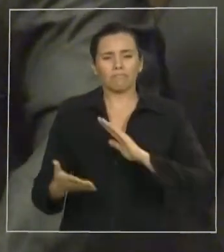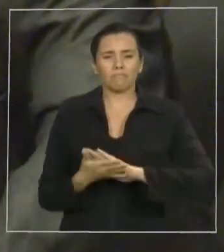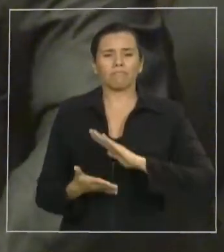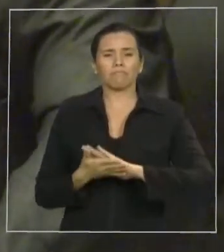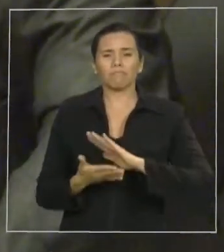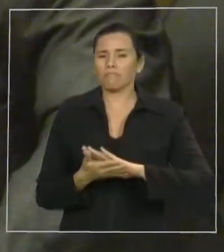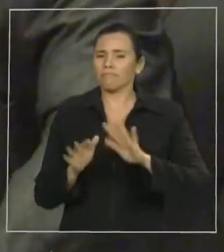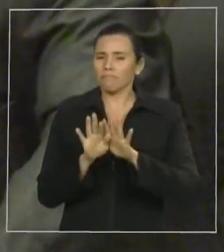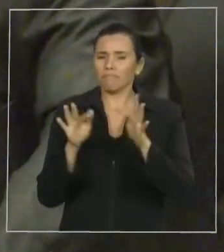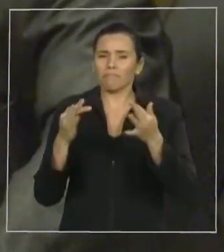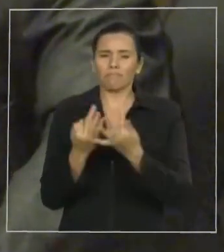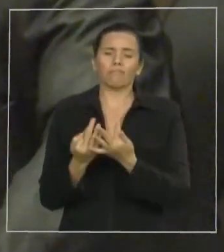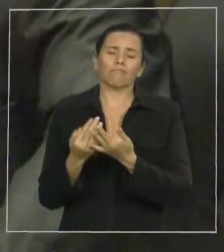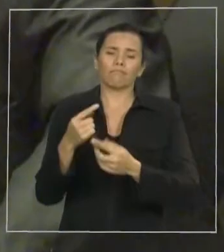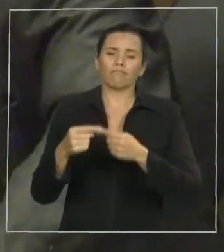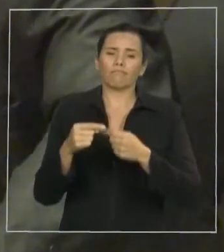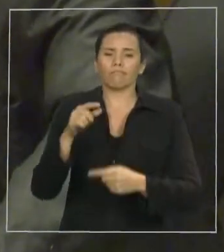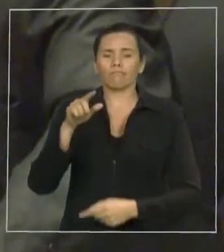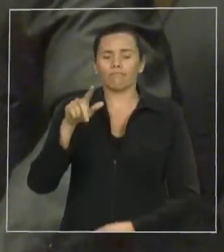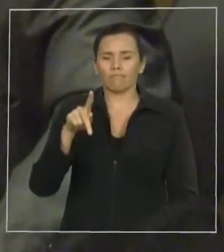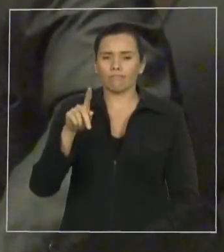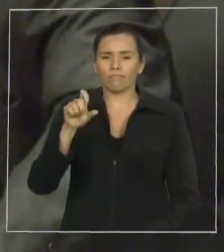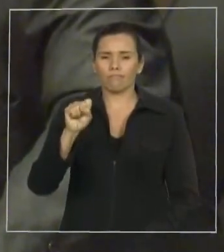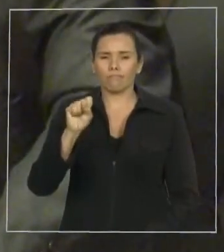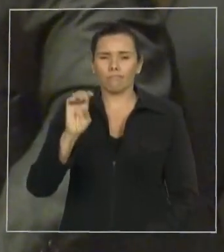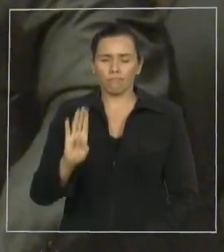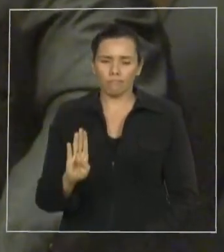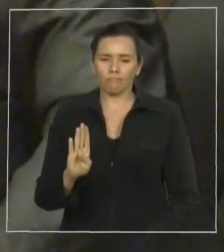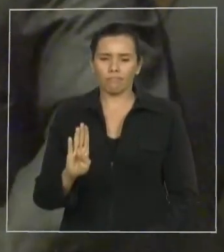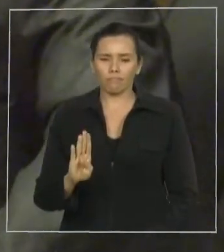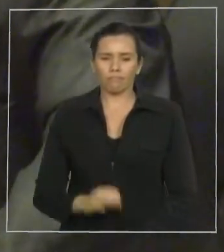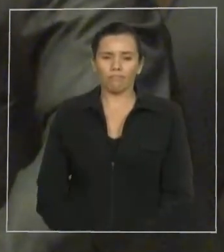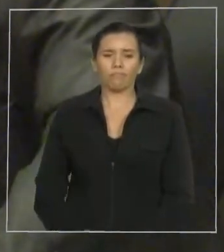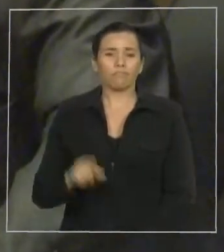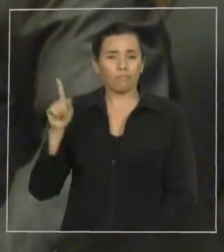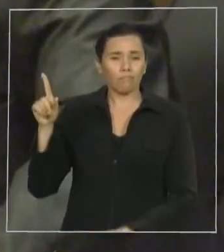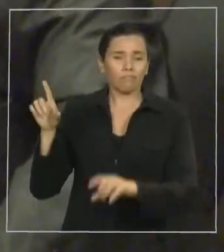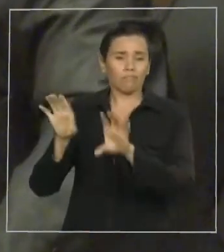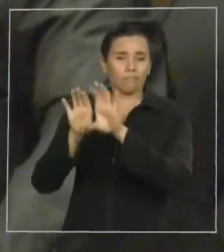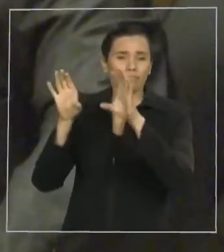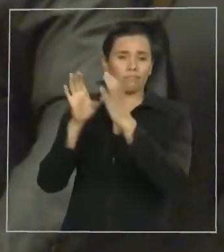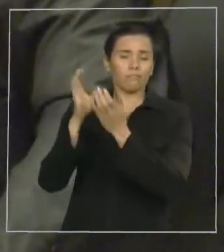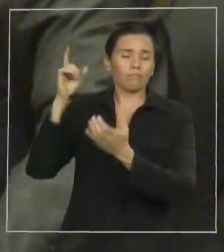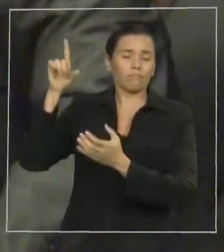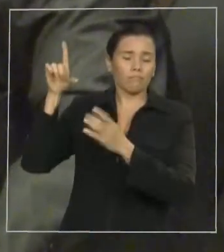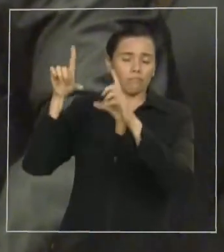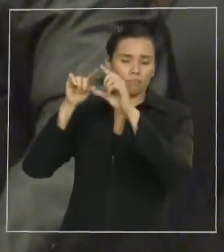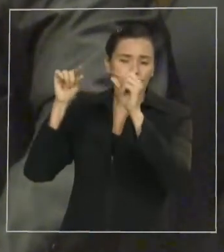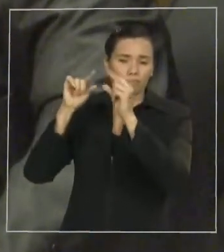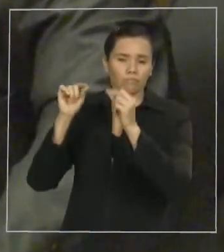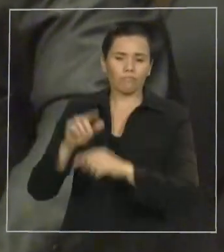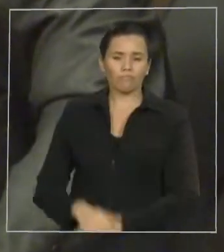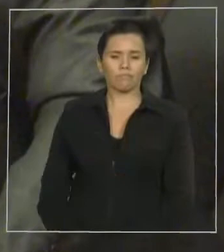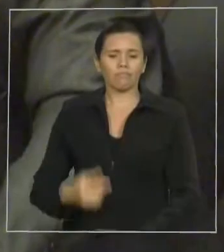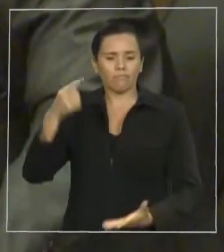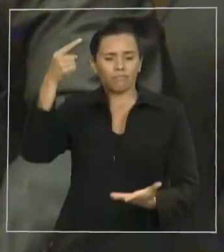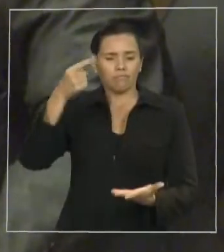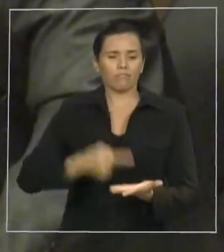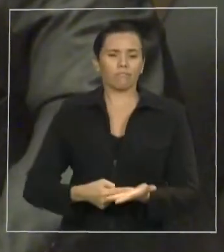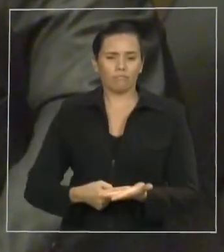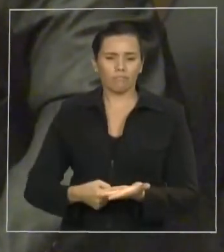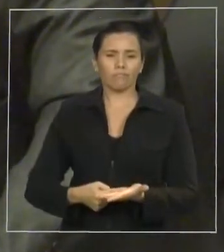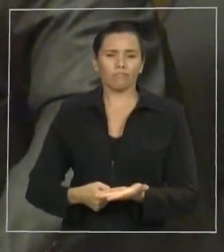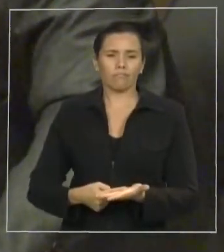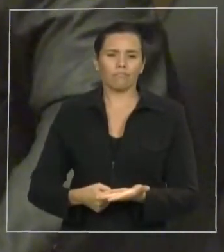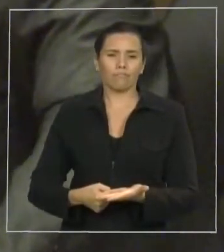em Brasília. Dizer que o PSB foi um dos primeiros partidos que já firmou o compromisso com a reeleição do